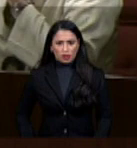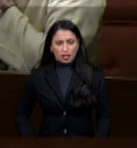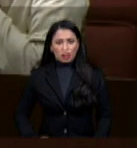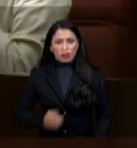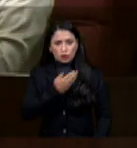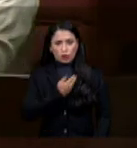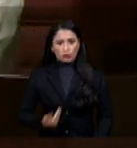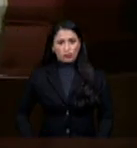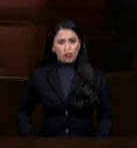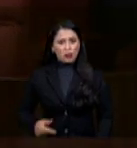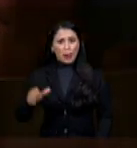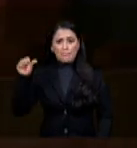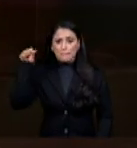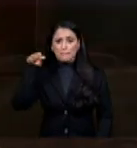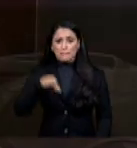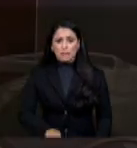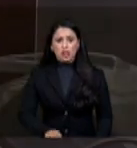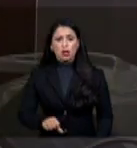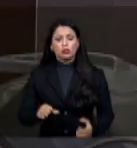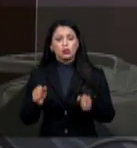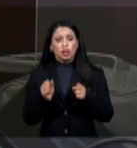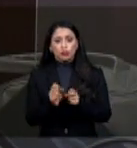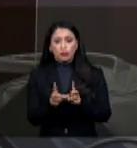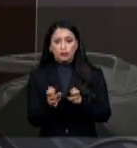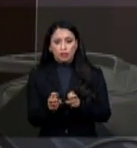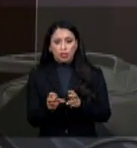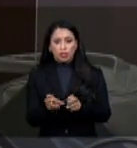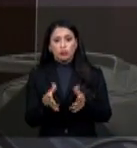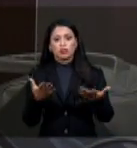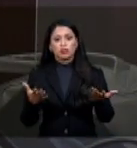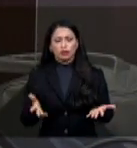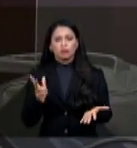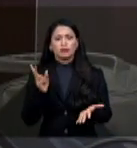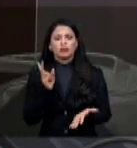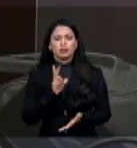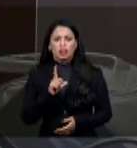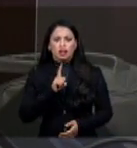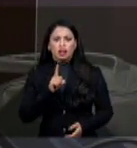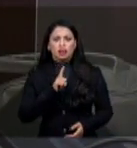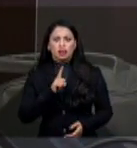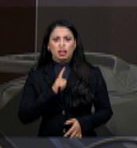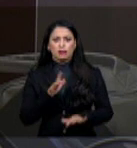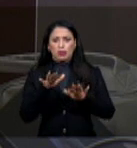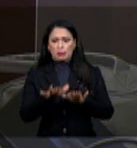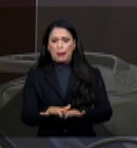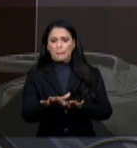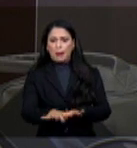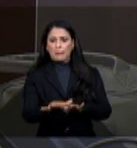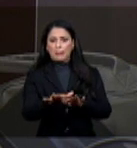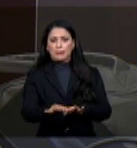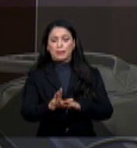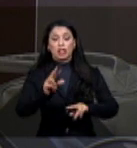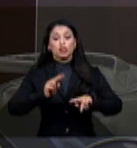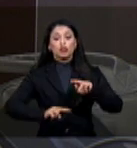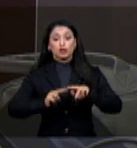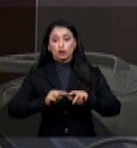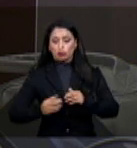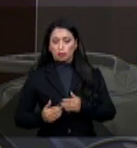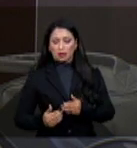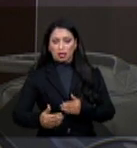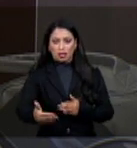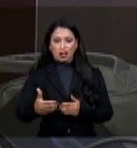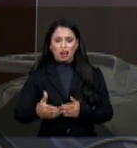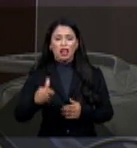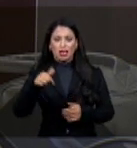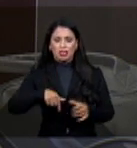essa mobilização. Aconteceu várias mobilizações indígenas desde junho desse ano aqui em Brasília, mas eu quero